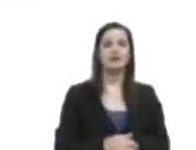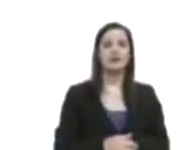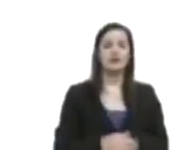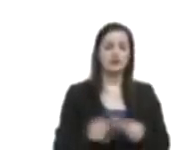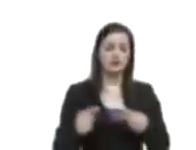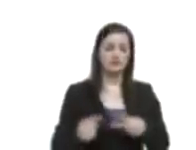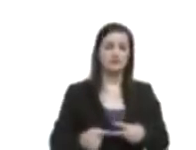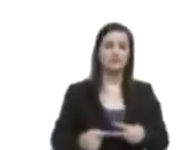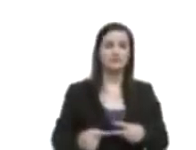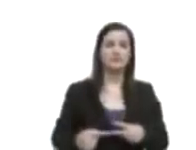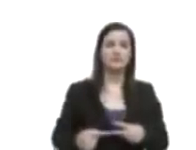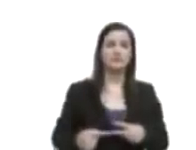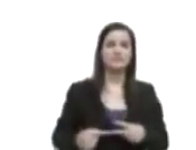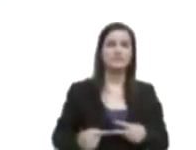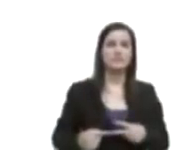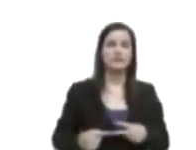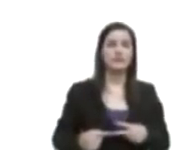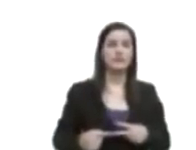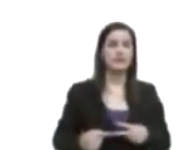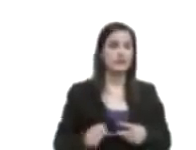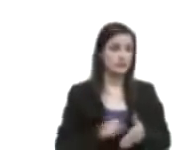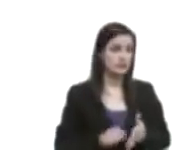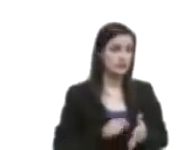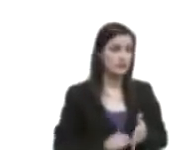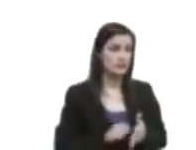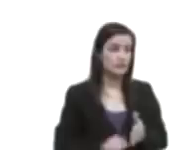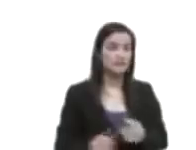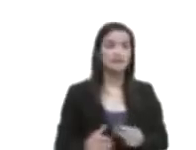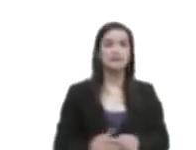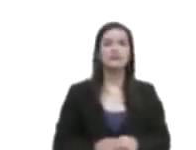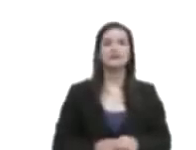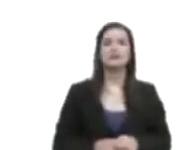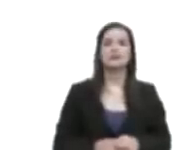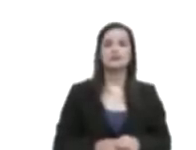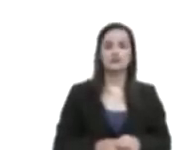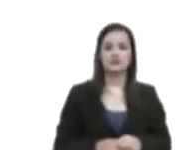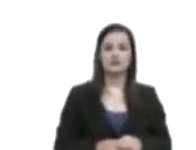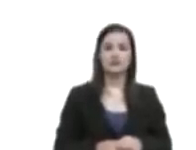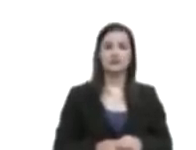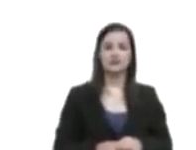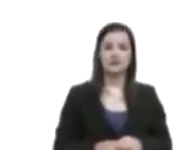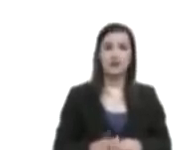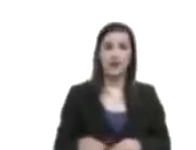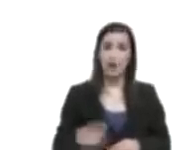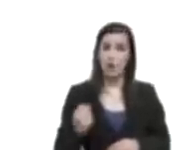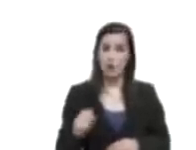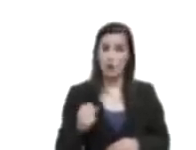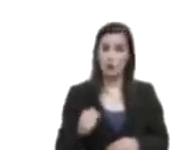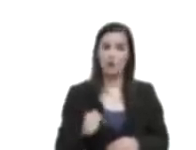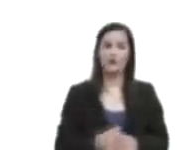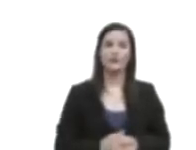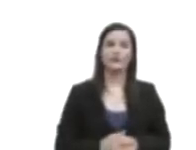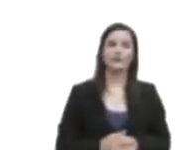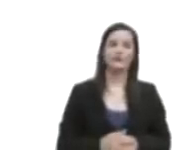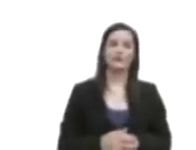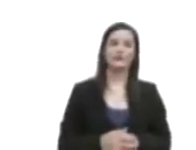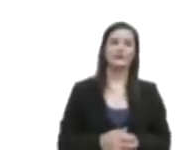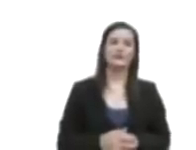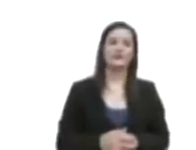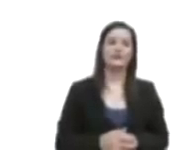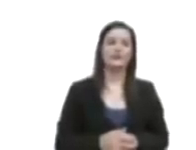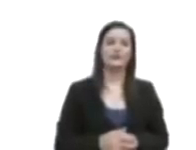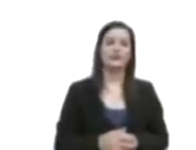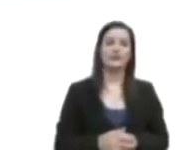Segunda característica, vai anotando aí o placar, hein? É 8, dá para passar da Alemanha aqui, hein? Dependendo da...